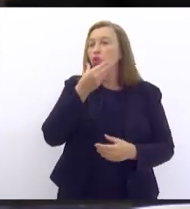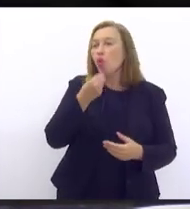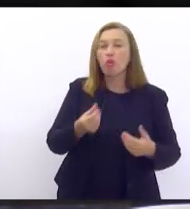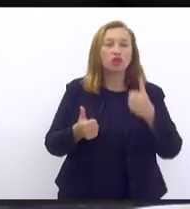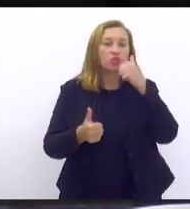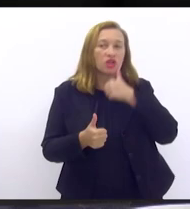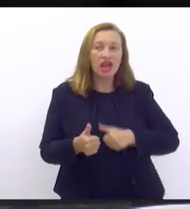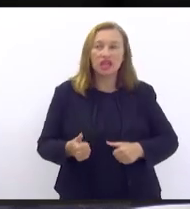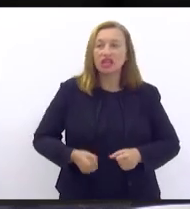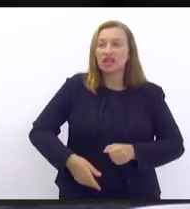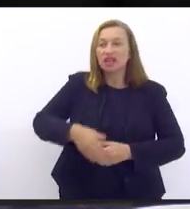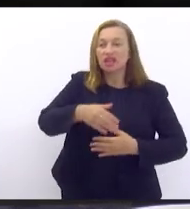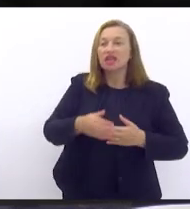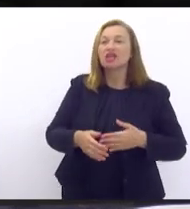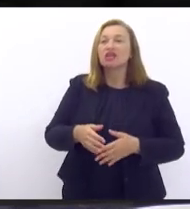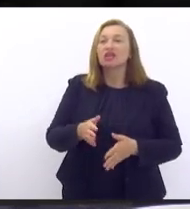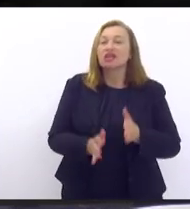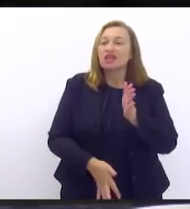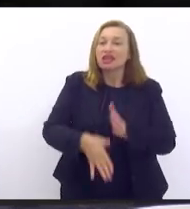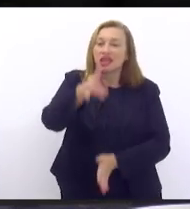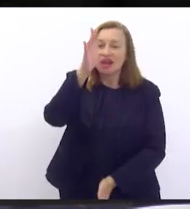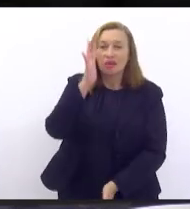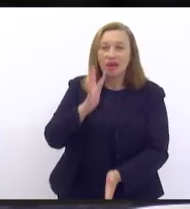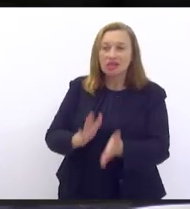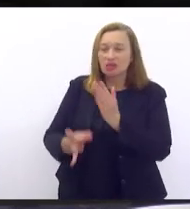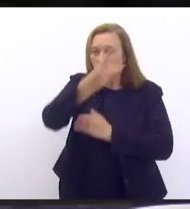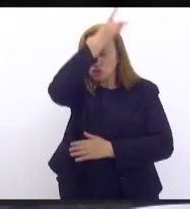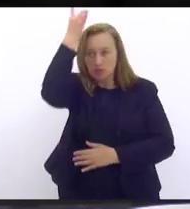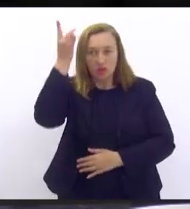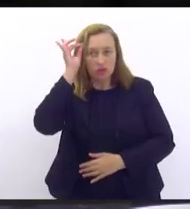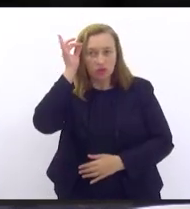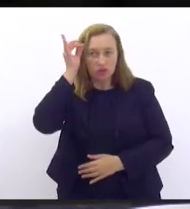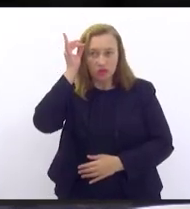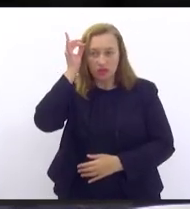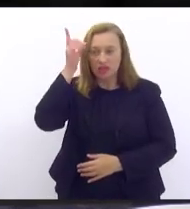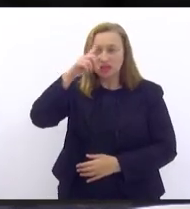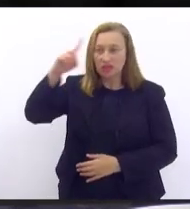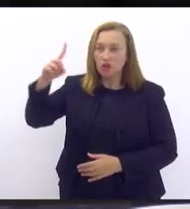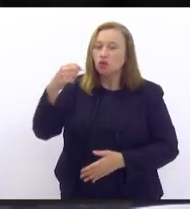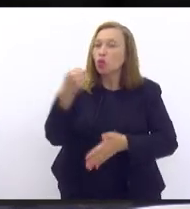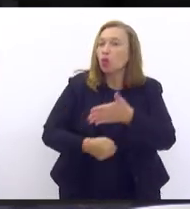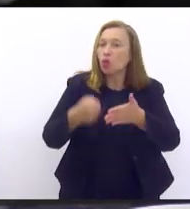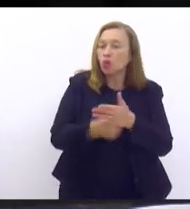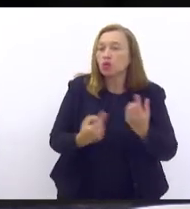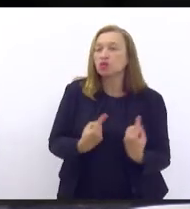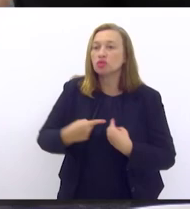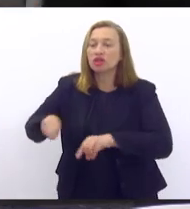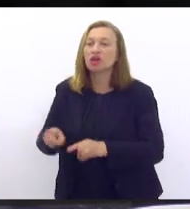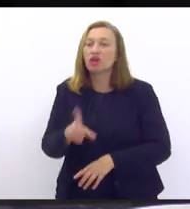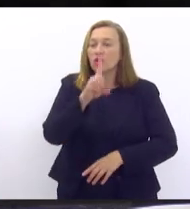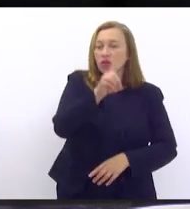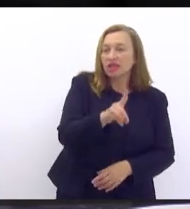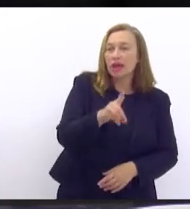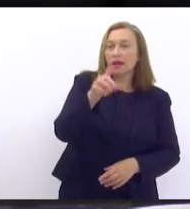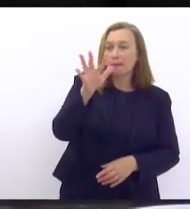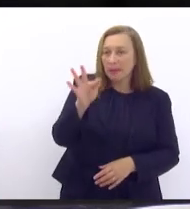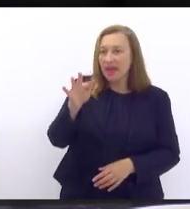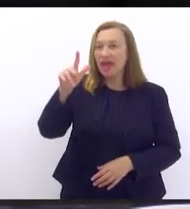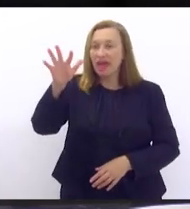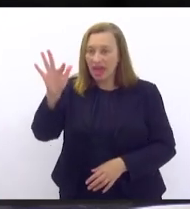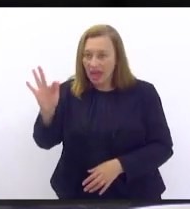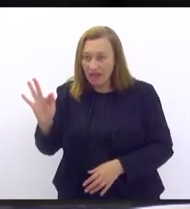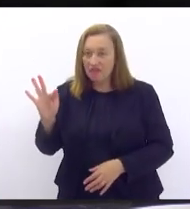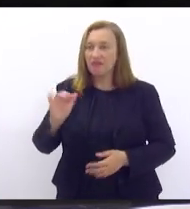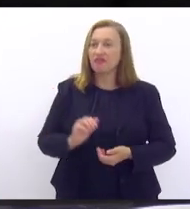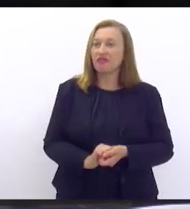Espírito Santo lutem contra a DPF, que hoje está em Brasília, no Supremo Tribunal Federal, para permitir o